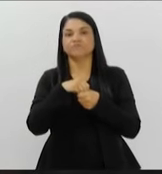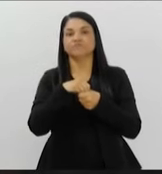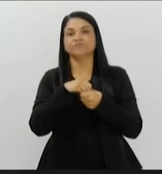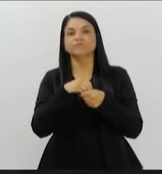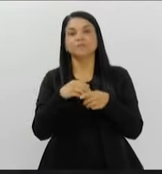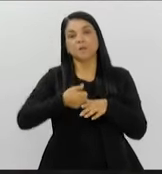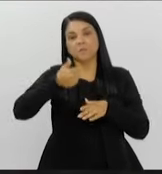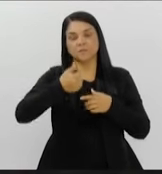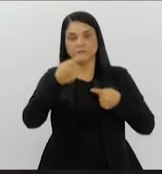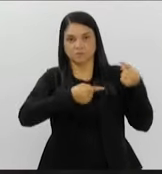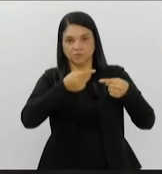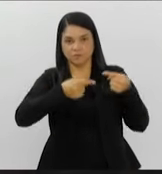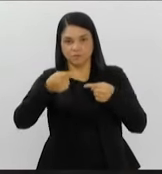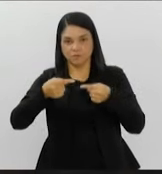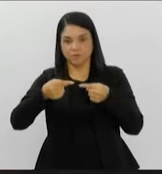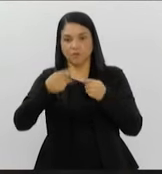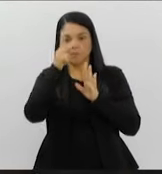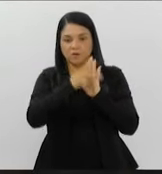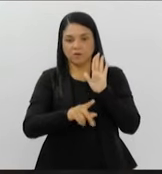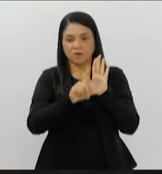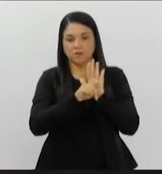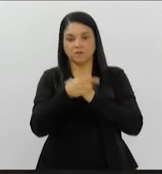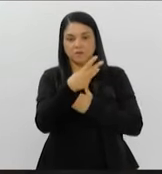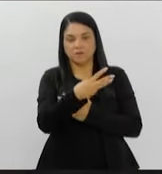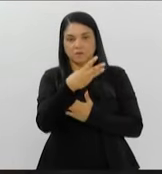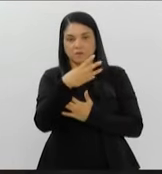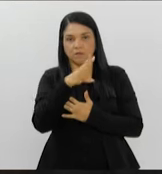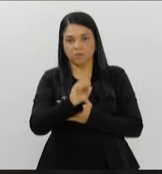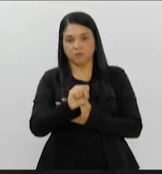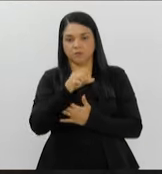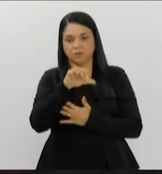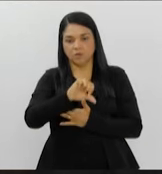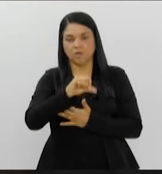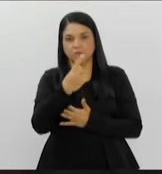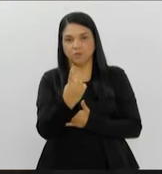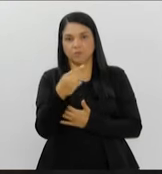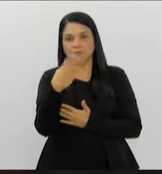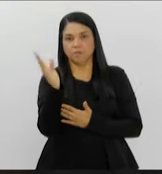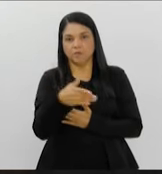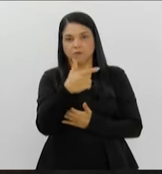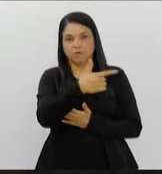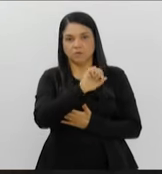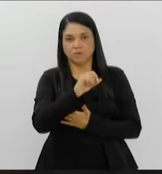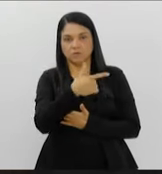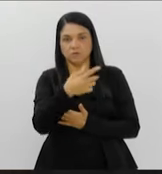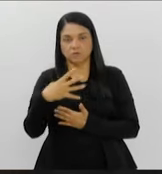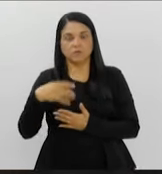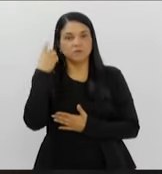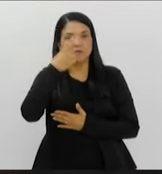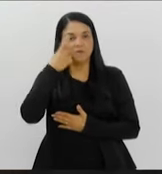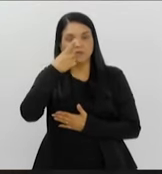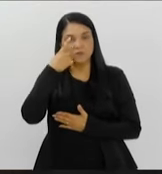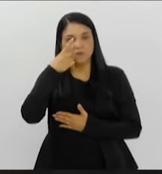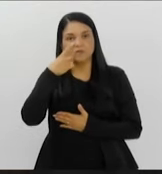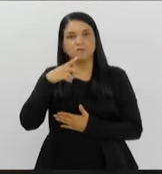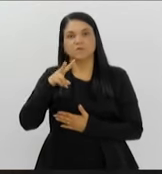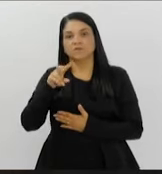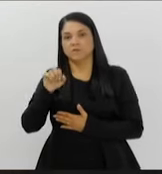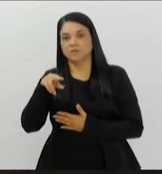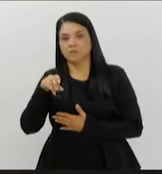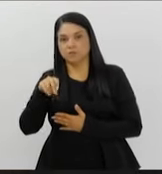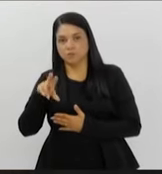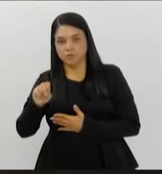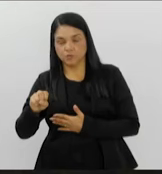em primeira discussão, o projeto de lei número 3.891, de 2024, de autoria do deputado Vinícius